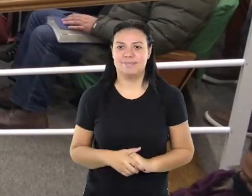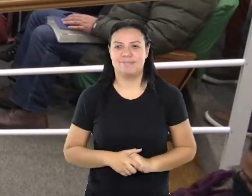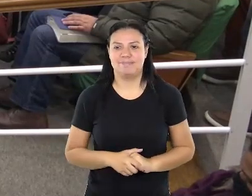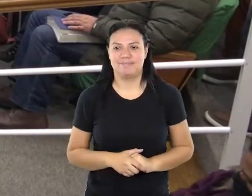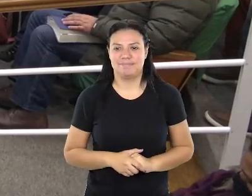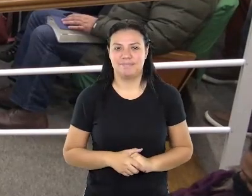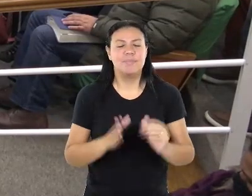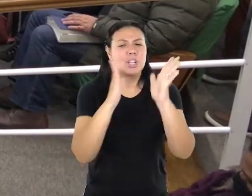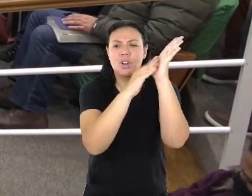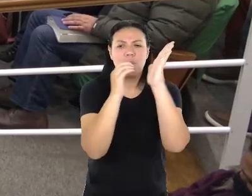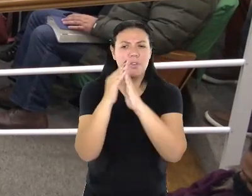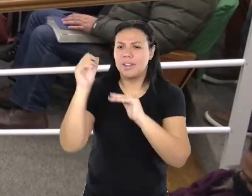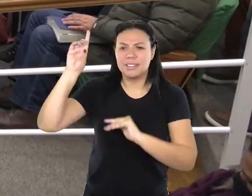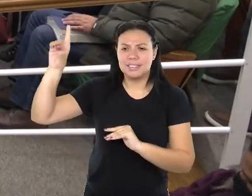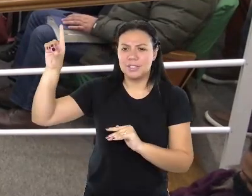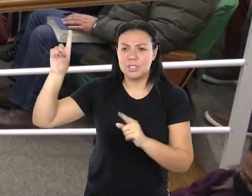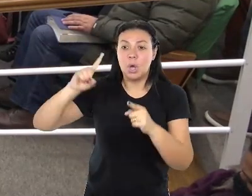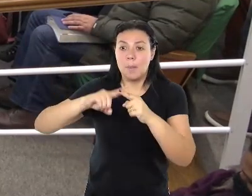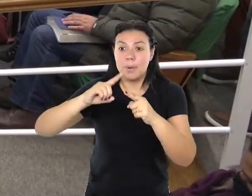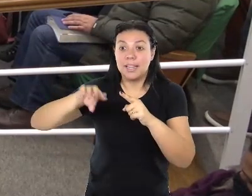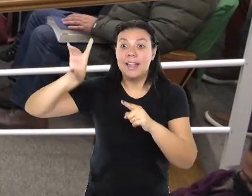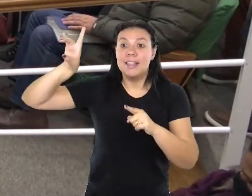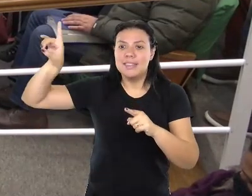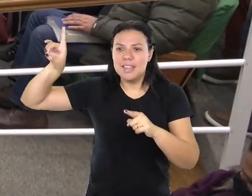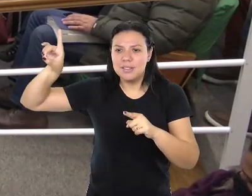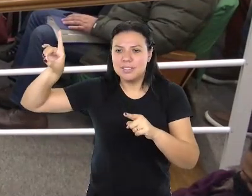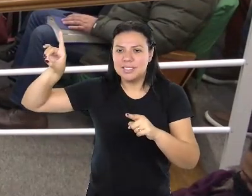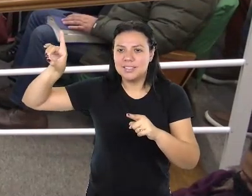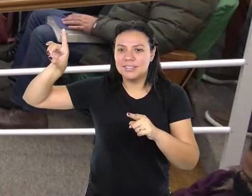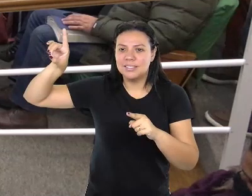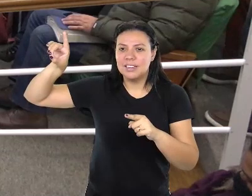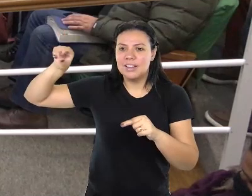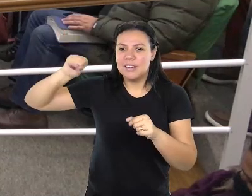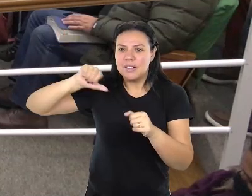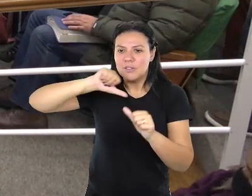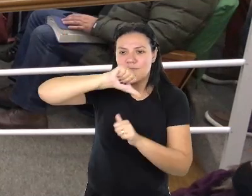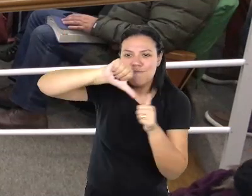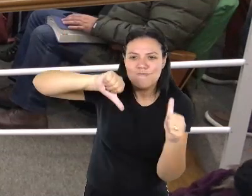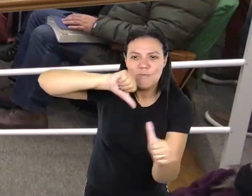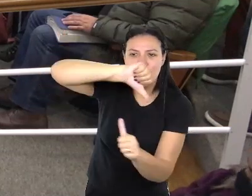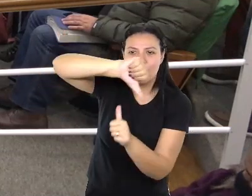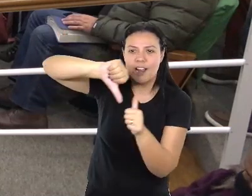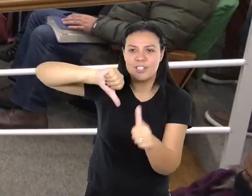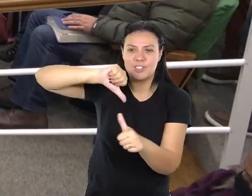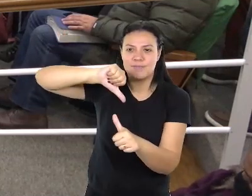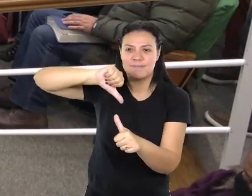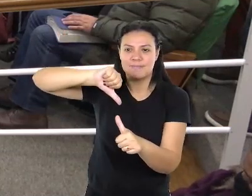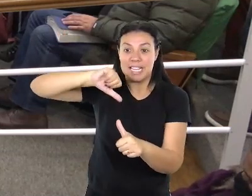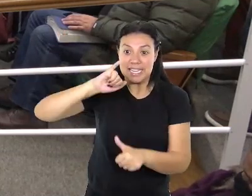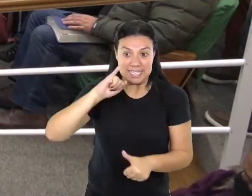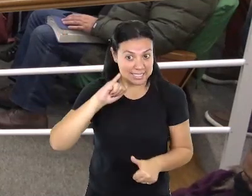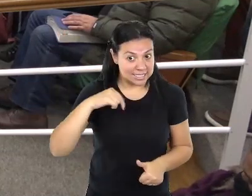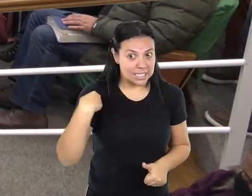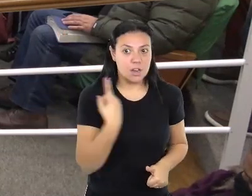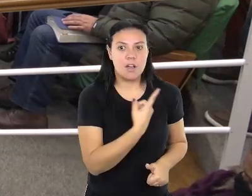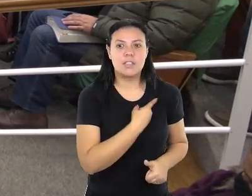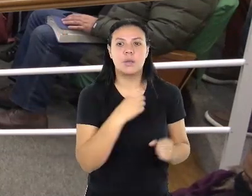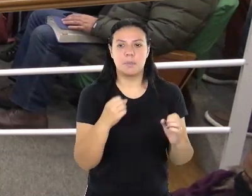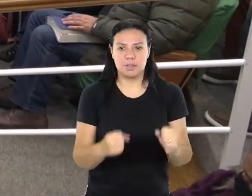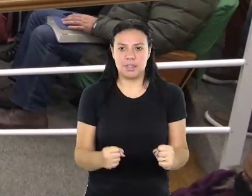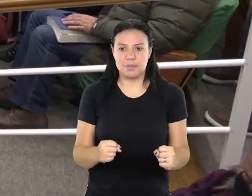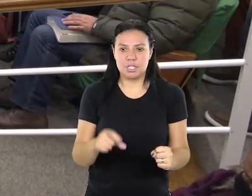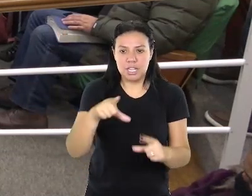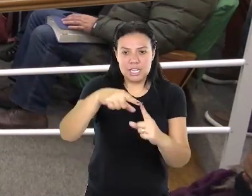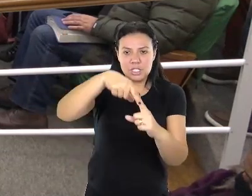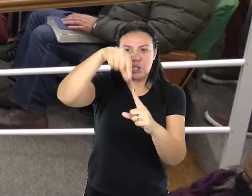É Deus que converte. Se eu e você, nós temos o privilégio hoje de sermos